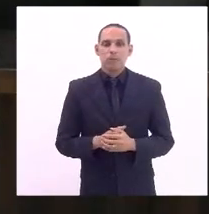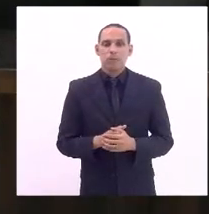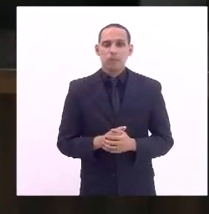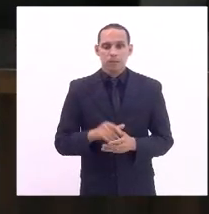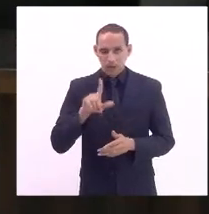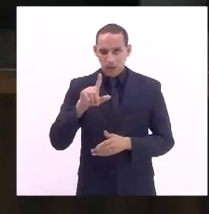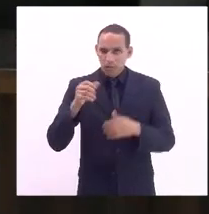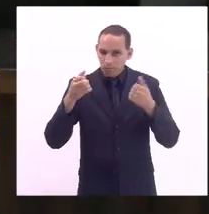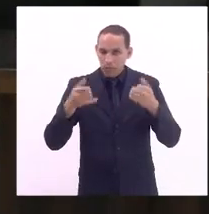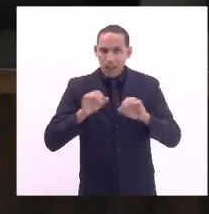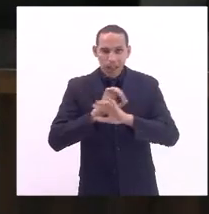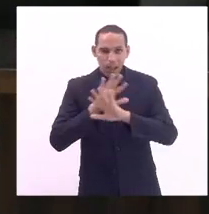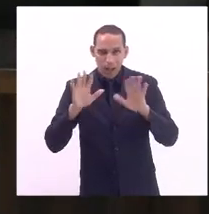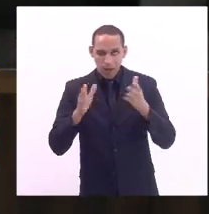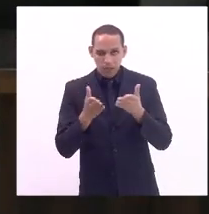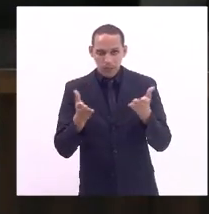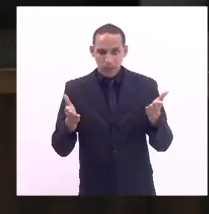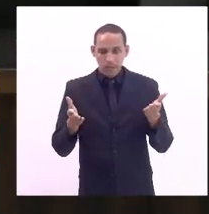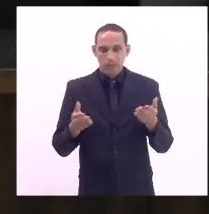deixa eu dizer muito claro aqui,